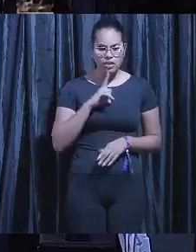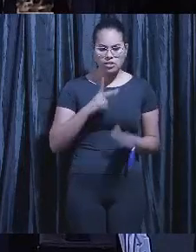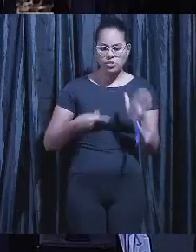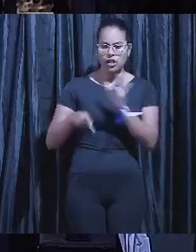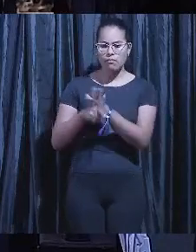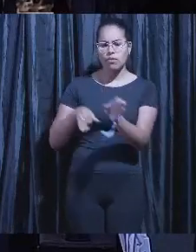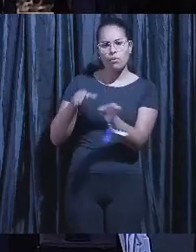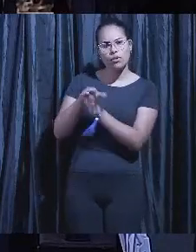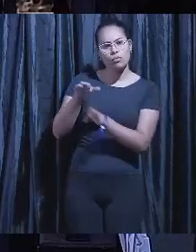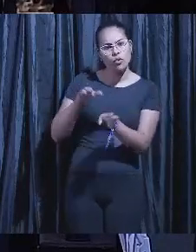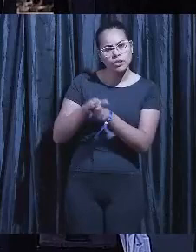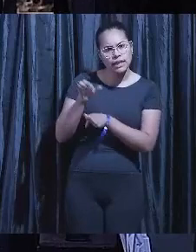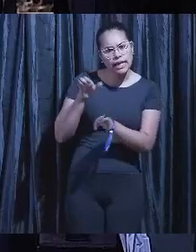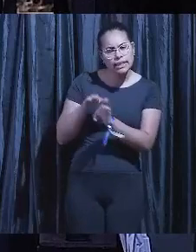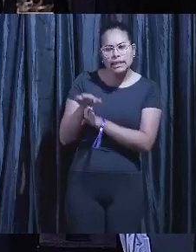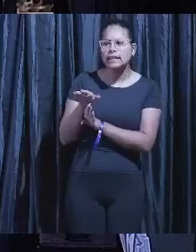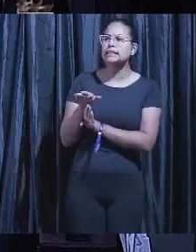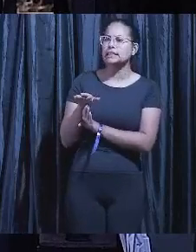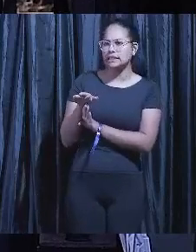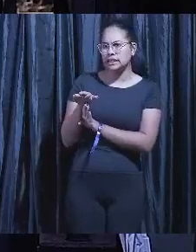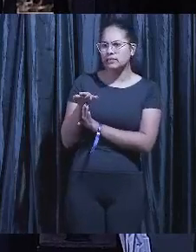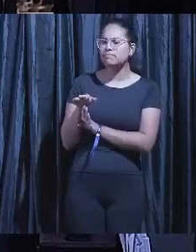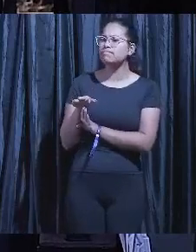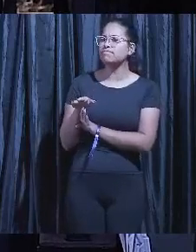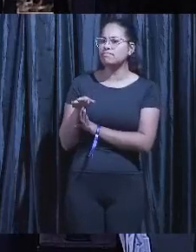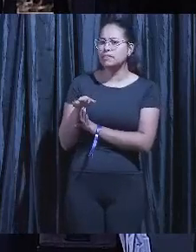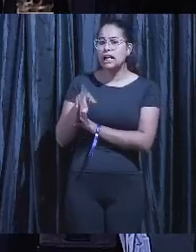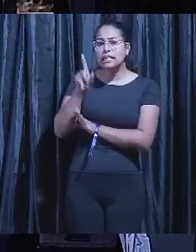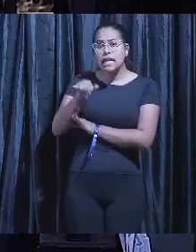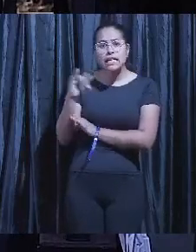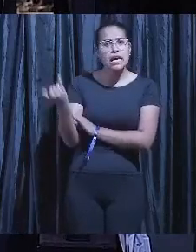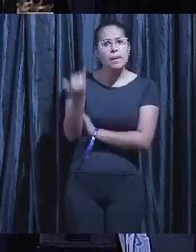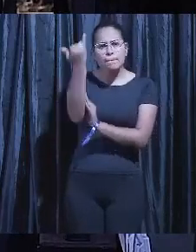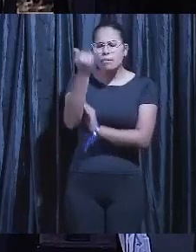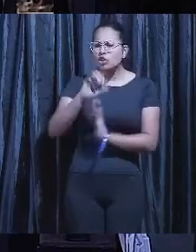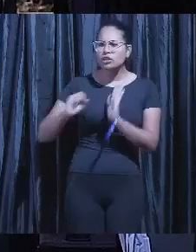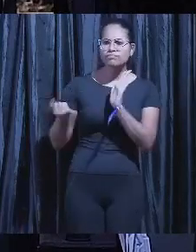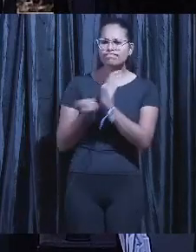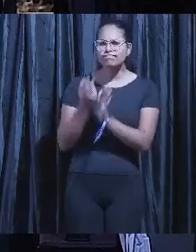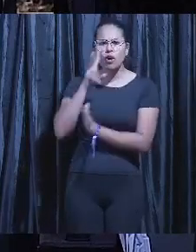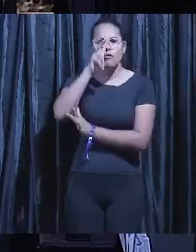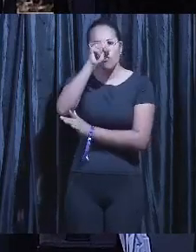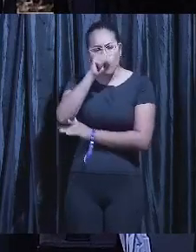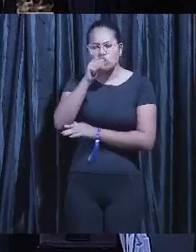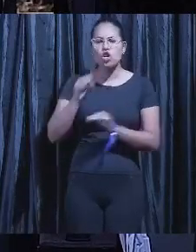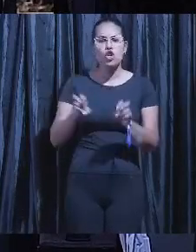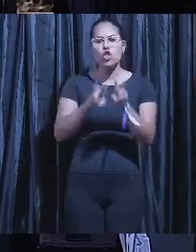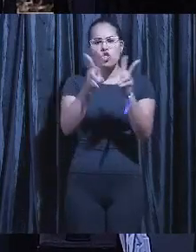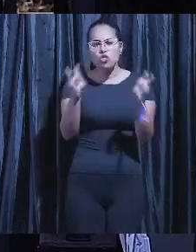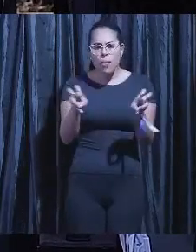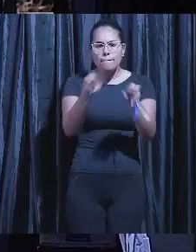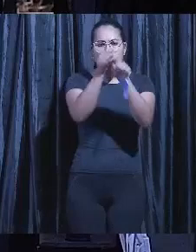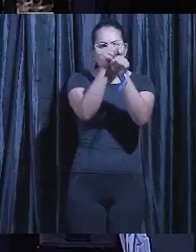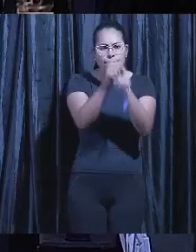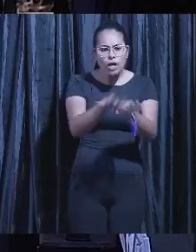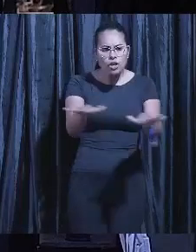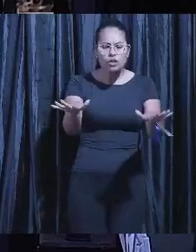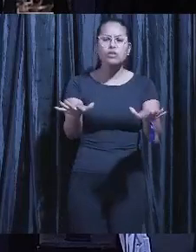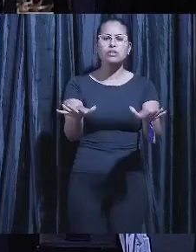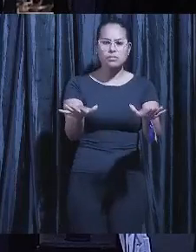orientação muito emblemática, importante, sobre a contaminação, sobre